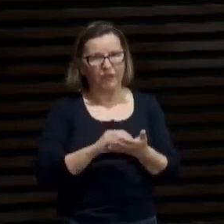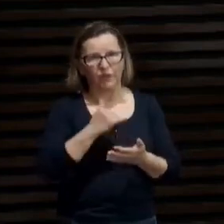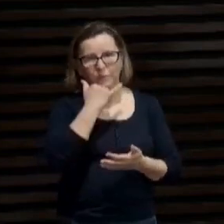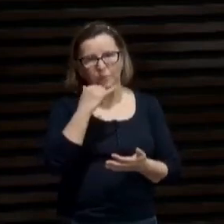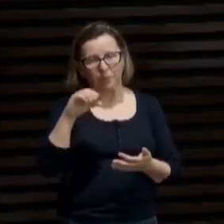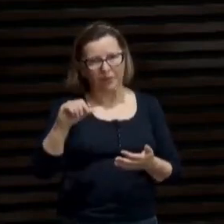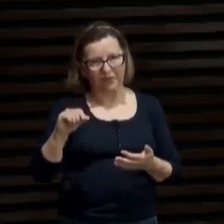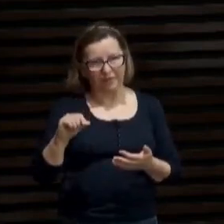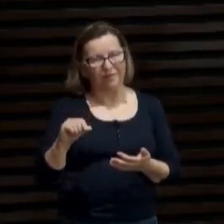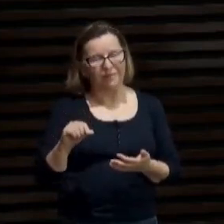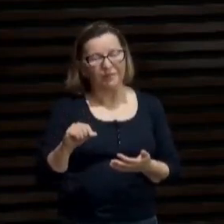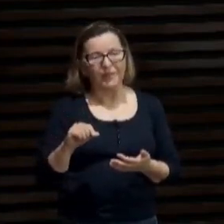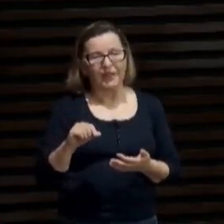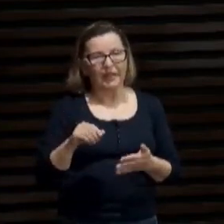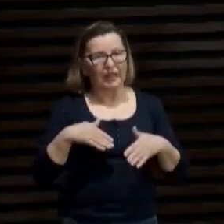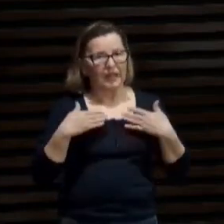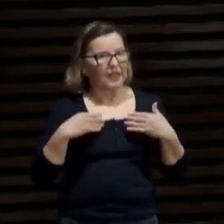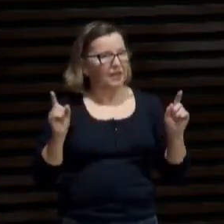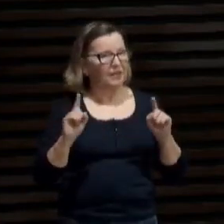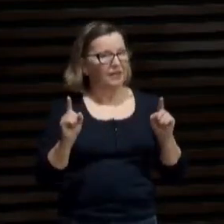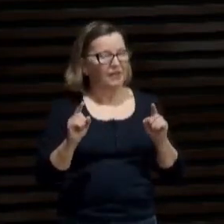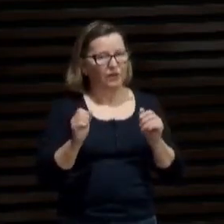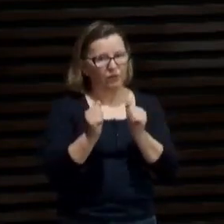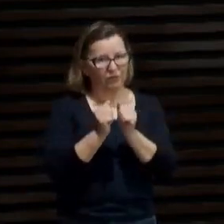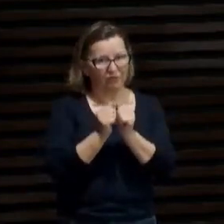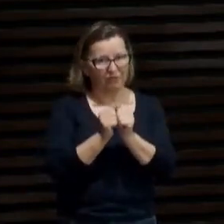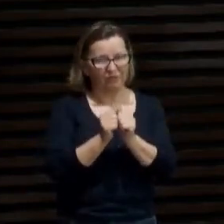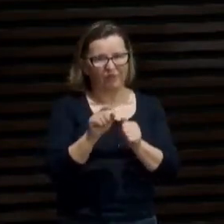ensino. Outro inimigo da alegria, versículo 6.